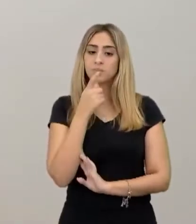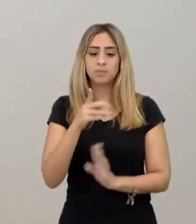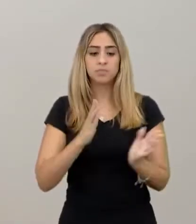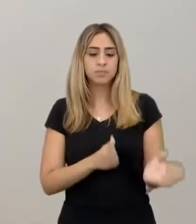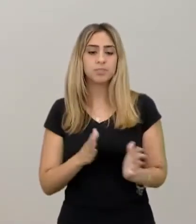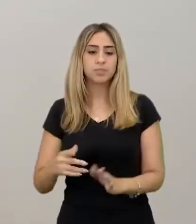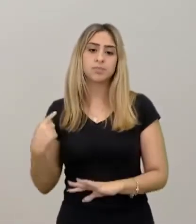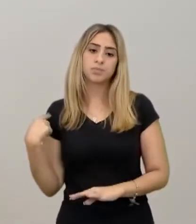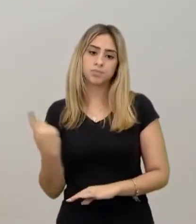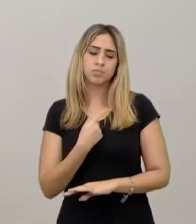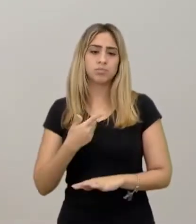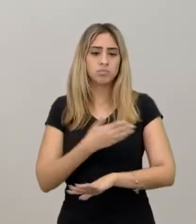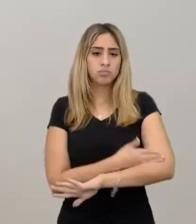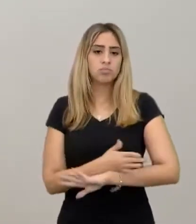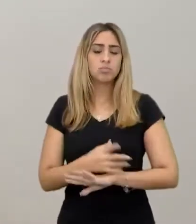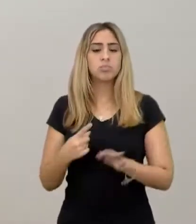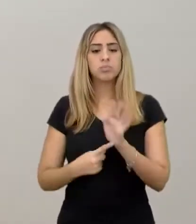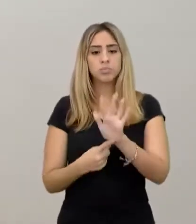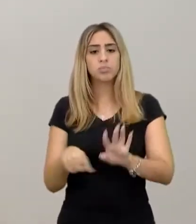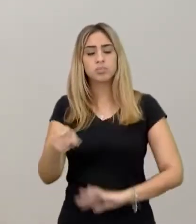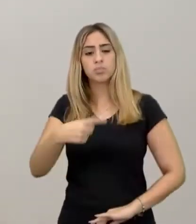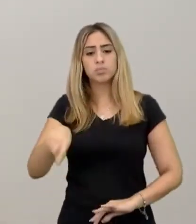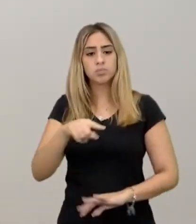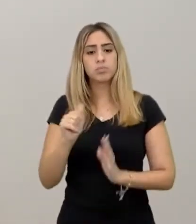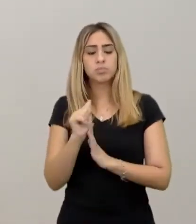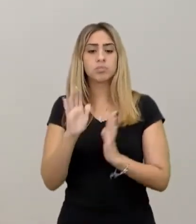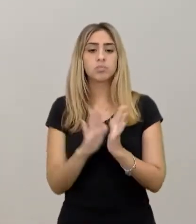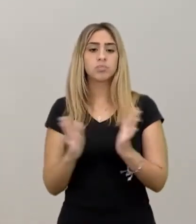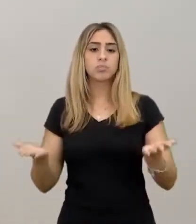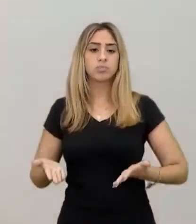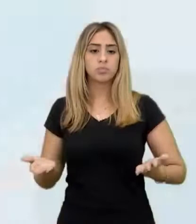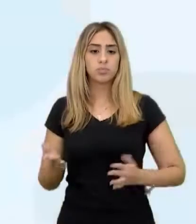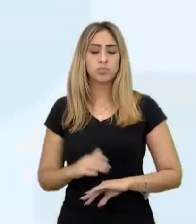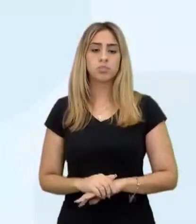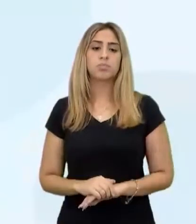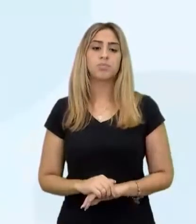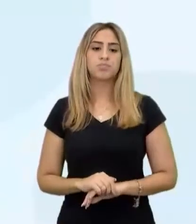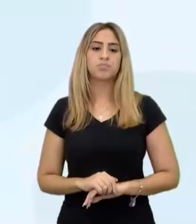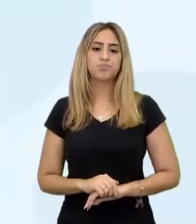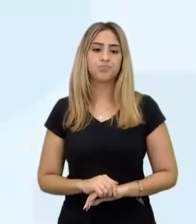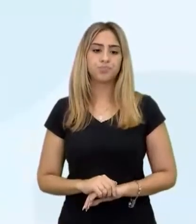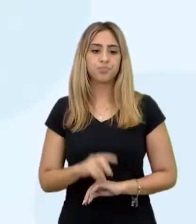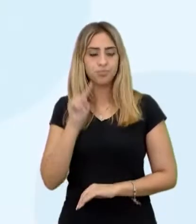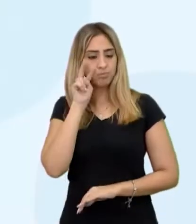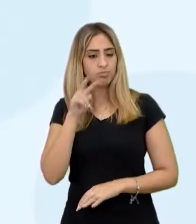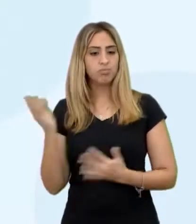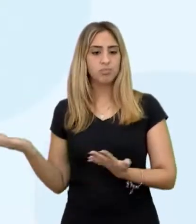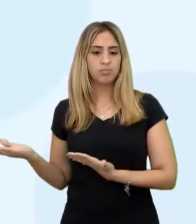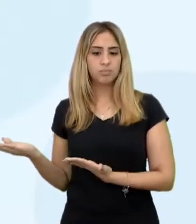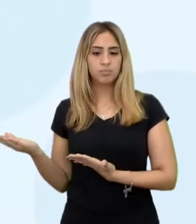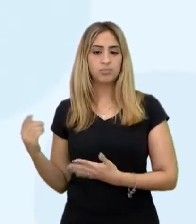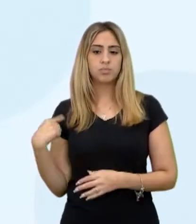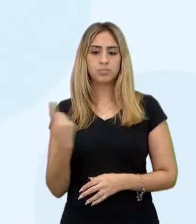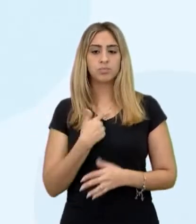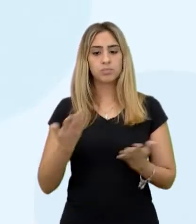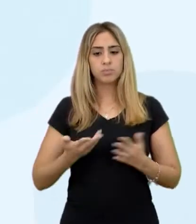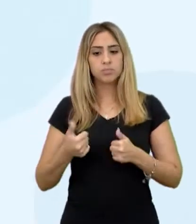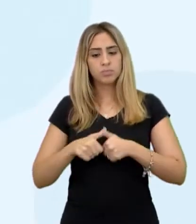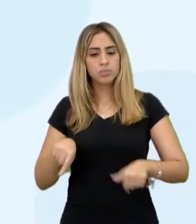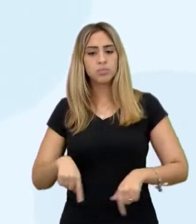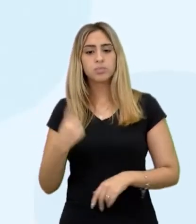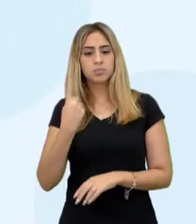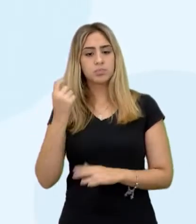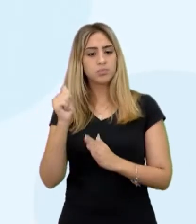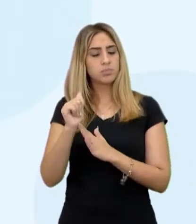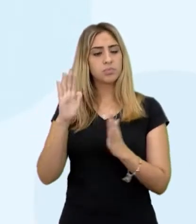sequência, então assim, eu vou começar a mostrar para vocês um pouquinho da atividade de hoje. Dá uma olhadinha na tela. Olha lá. Então hoje nós estamos aqui na